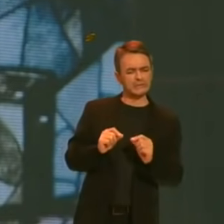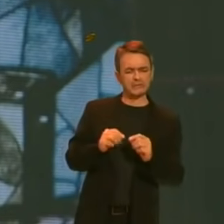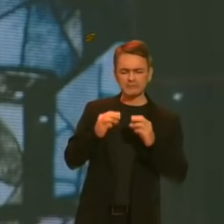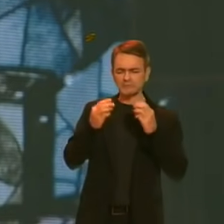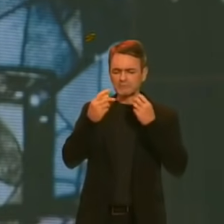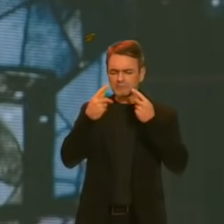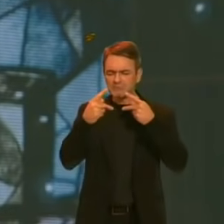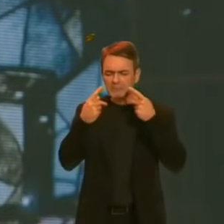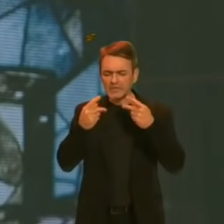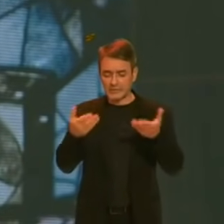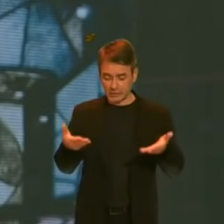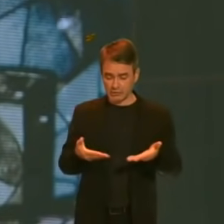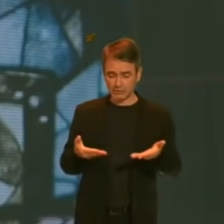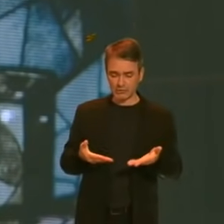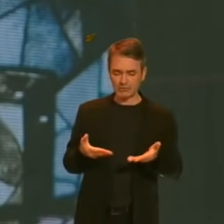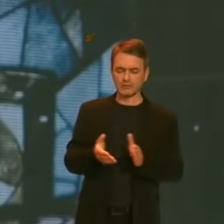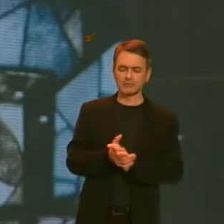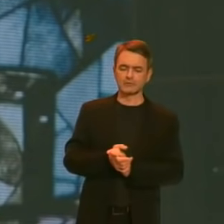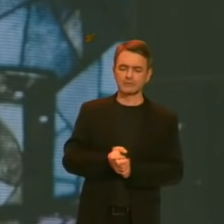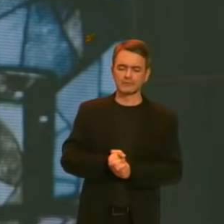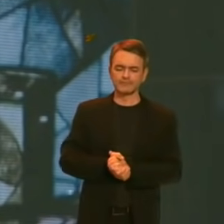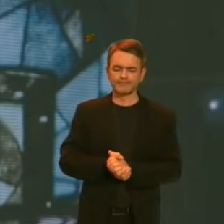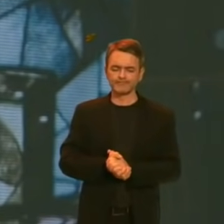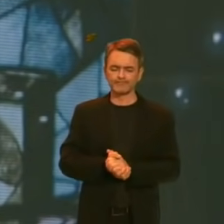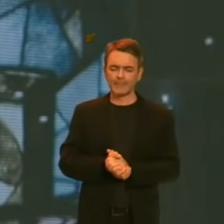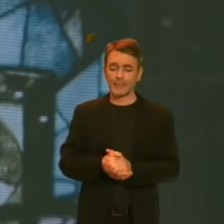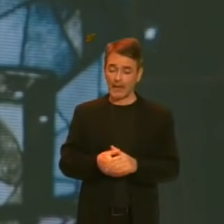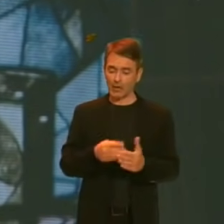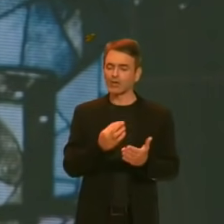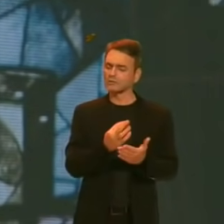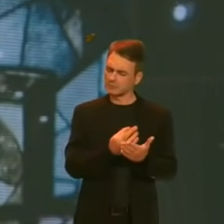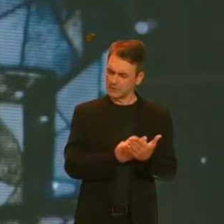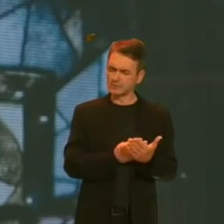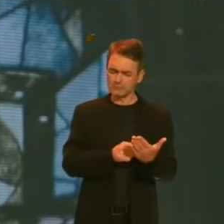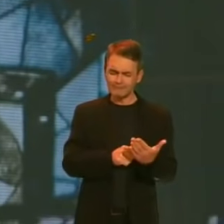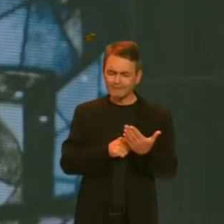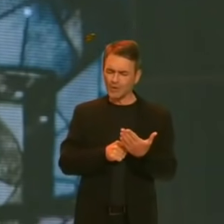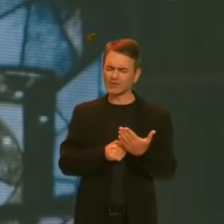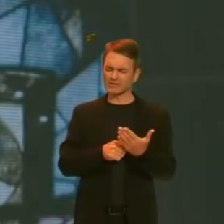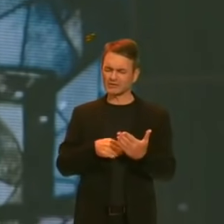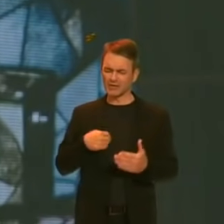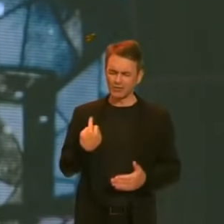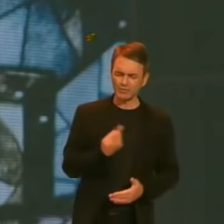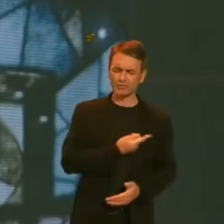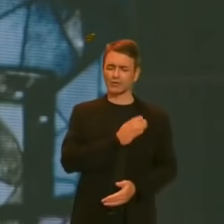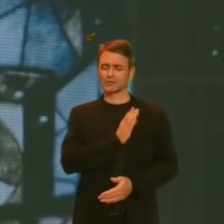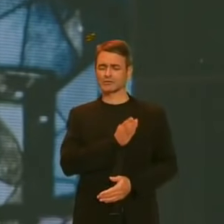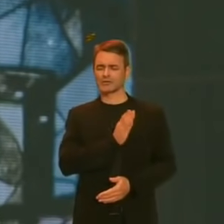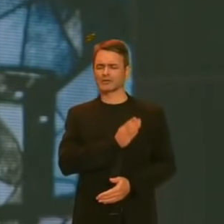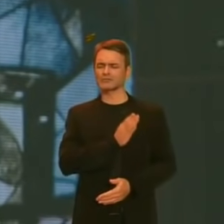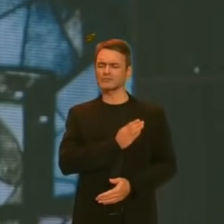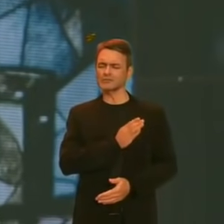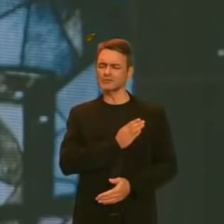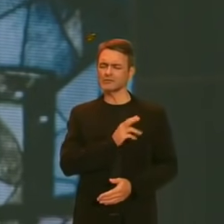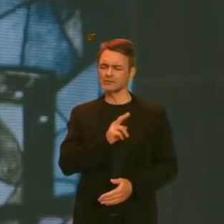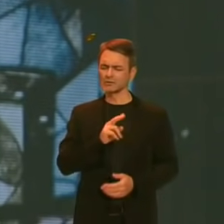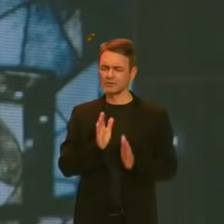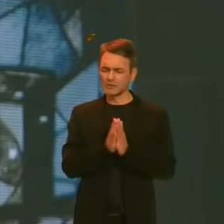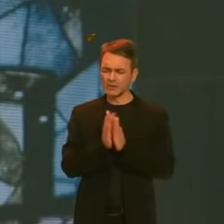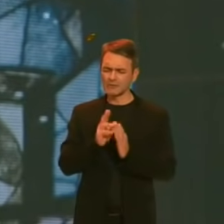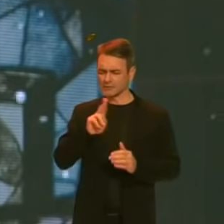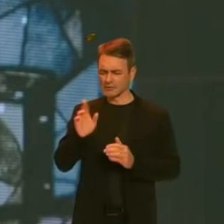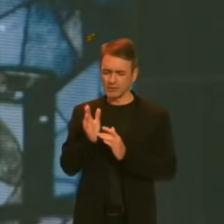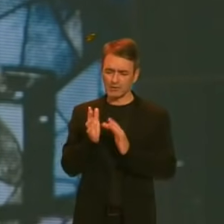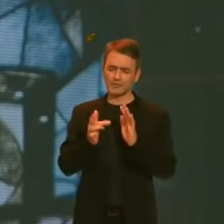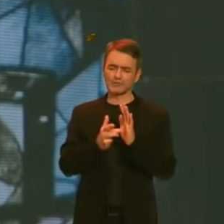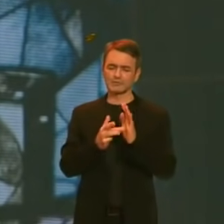mensagem, a mensagem desse texto aos nossos corações. É aquilo que oramos em nome de